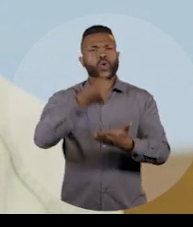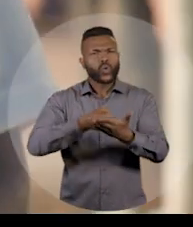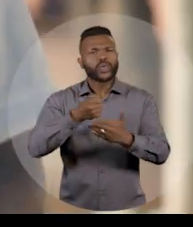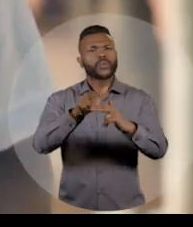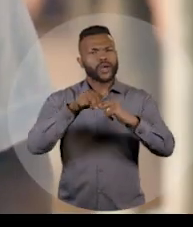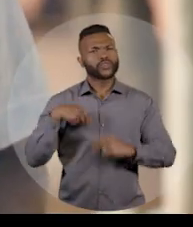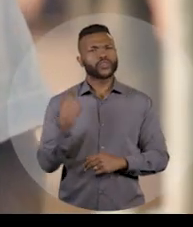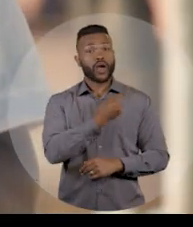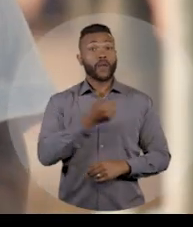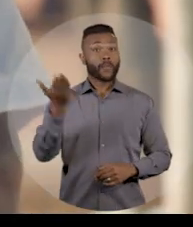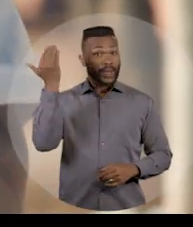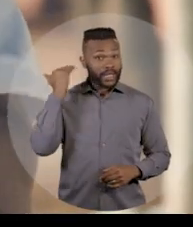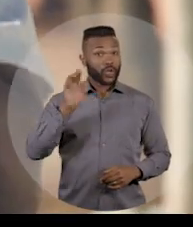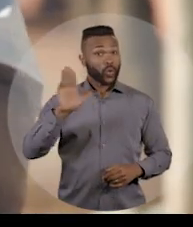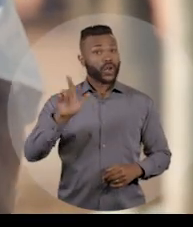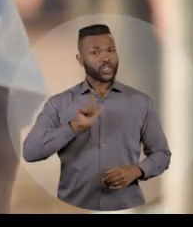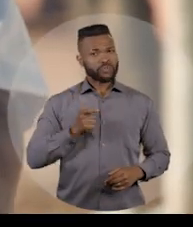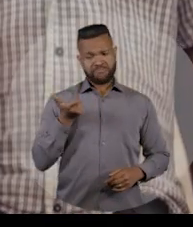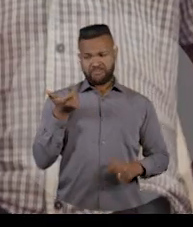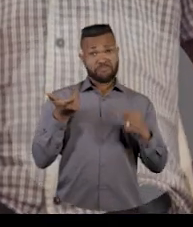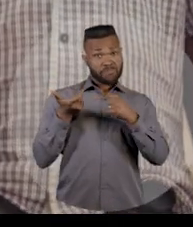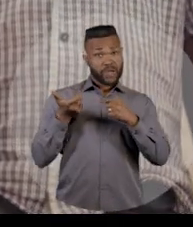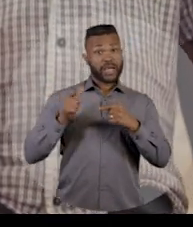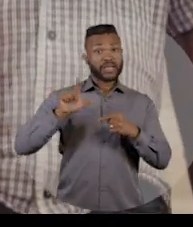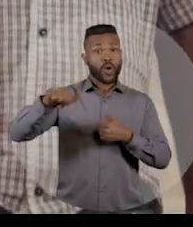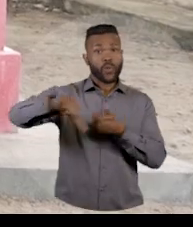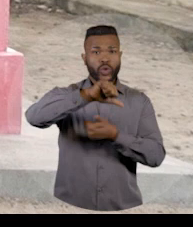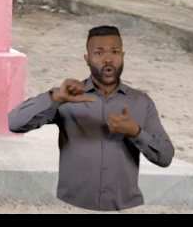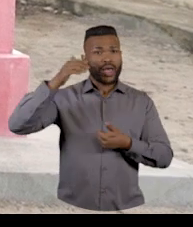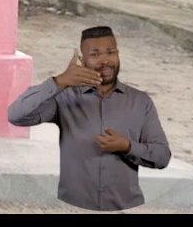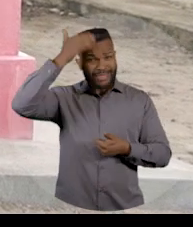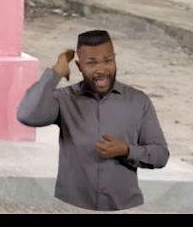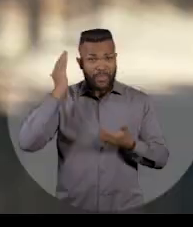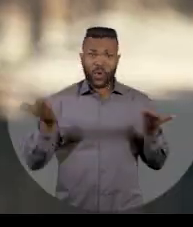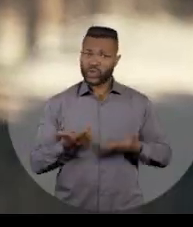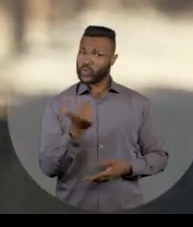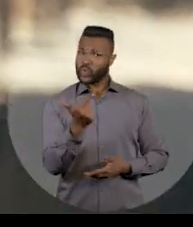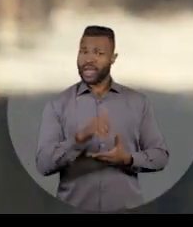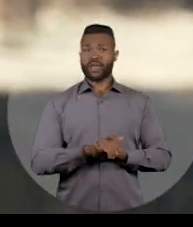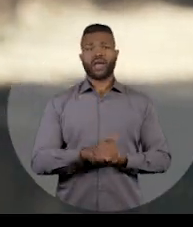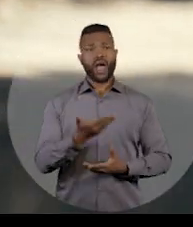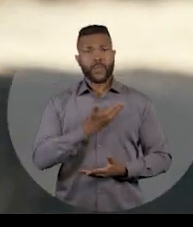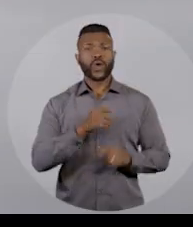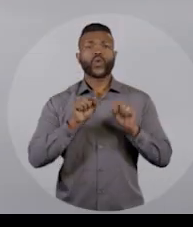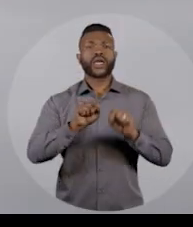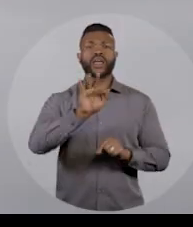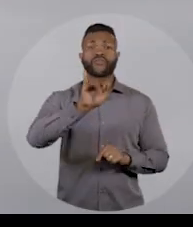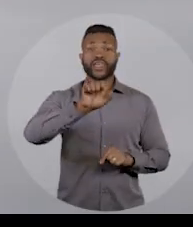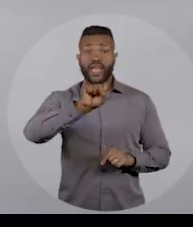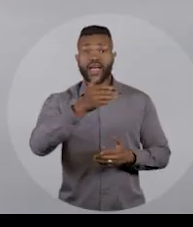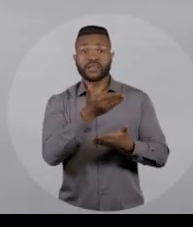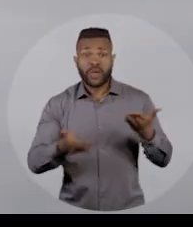pela gente. Quando o Lula entrou, tinha esse benefício. Hoje, na gestão do Michel Temer, eu não estou tendo. Amigos meus perdendo